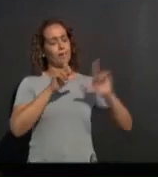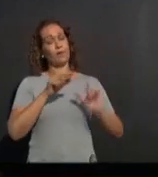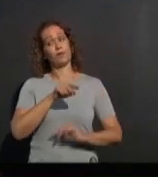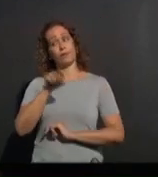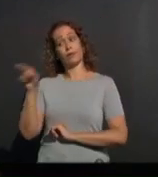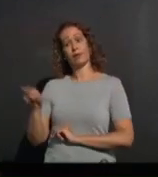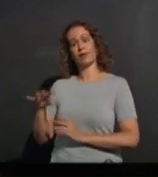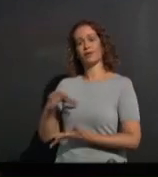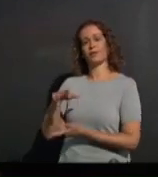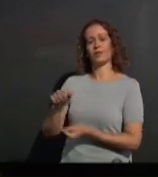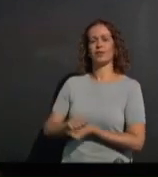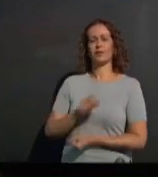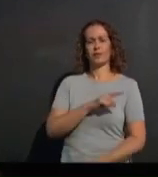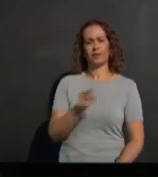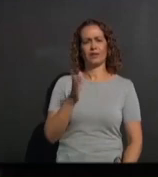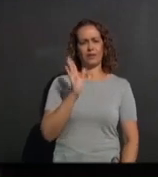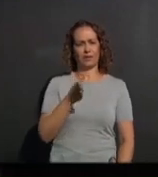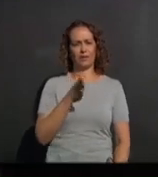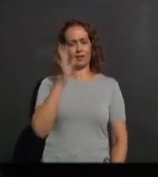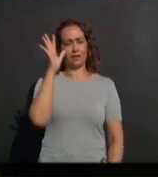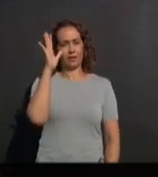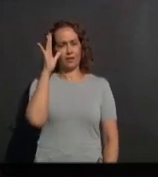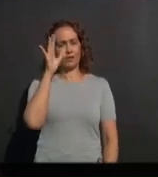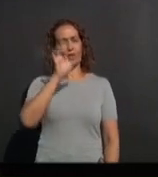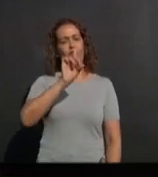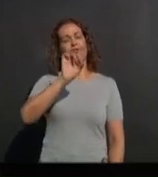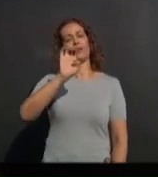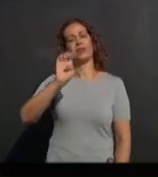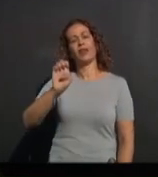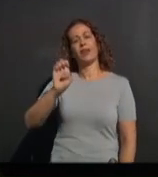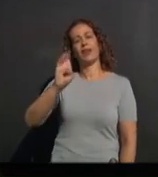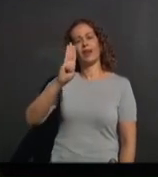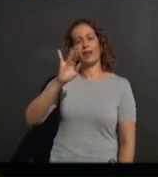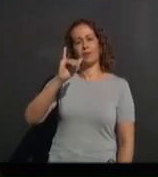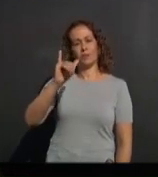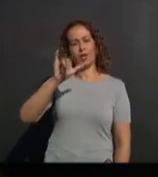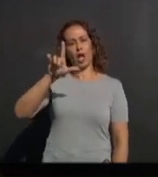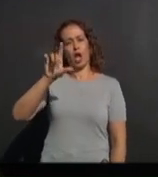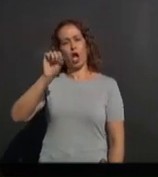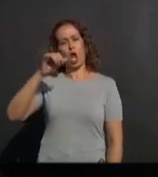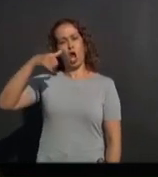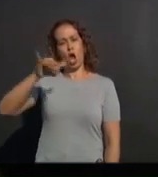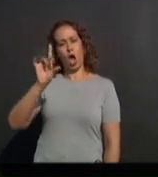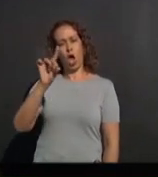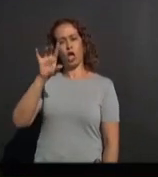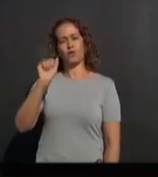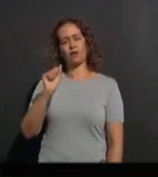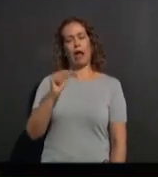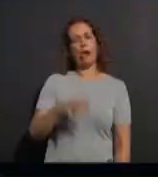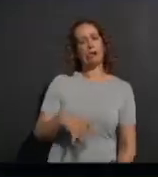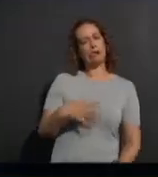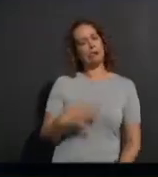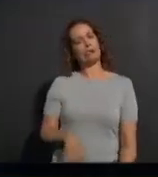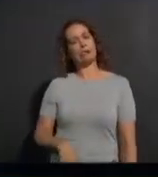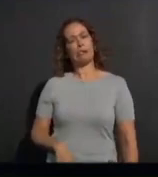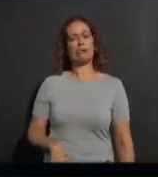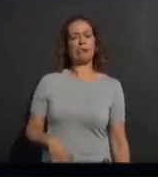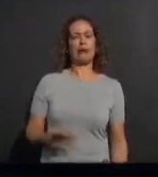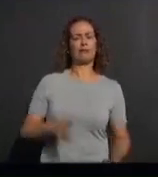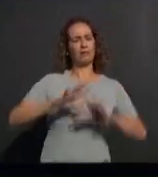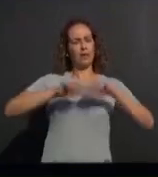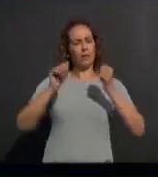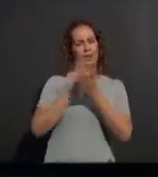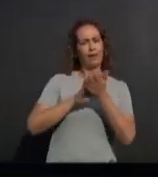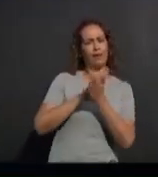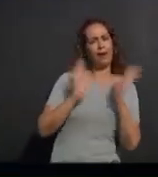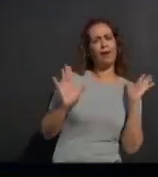aqui, Debi Lloyd, o primeiro. Quem encosta a língua, fica com a língua presa. Se aquilo não te curar, o que, que vai te